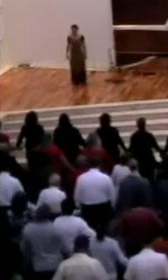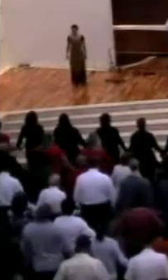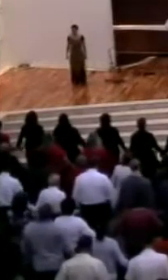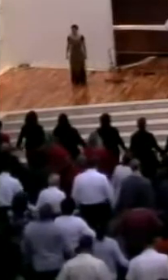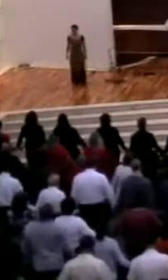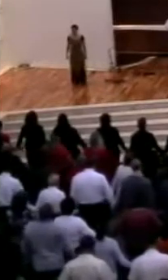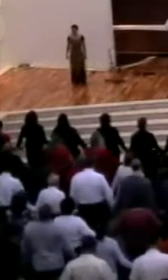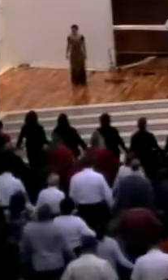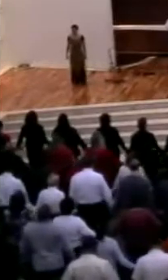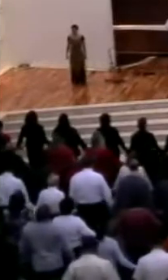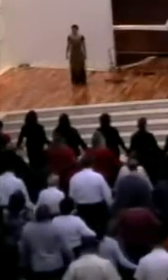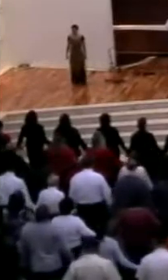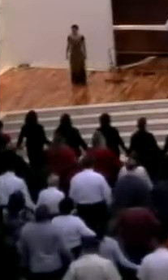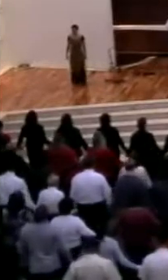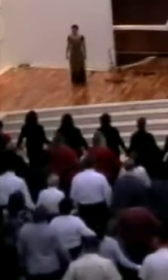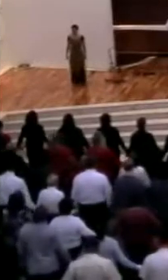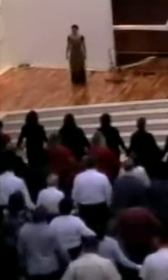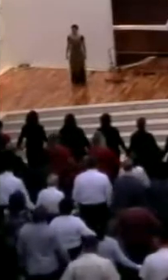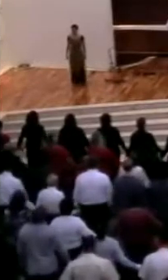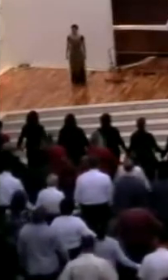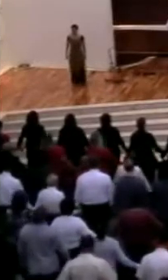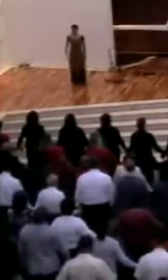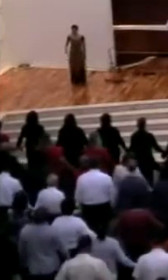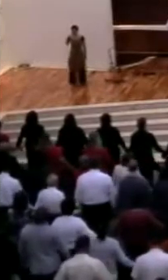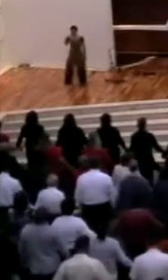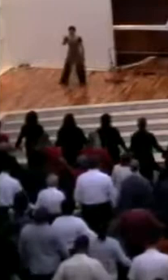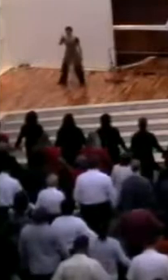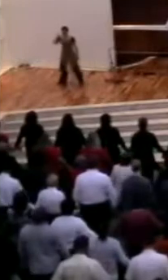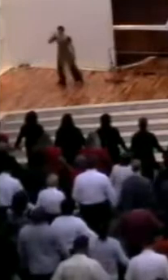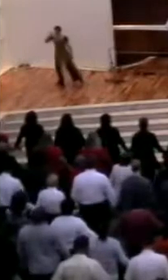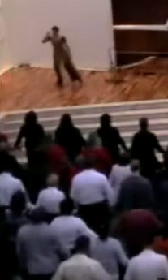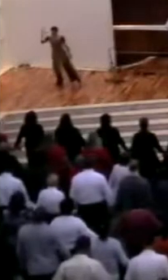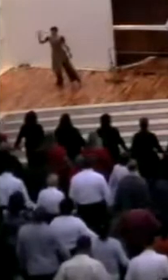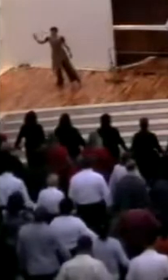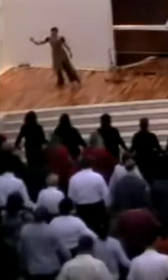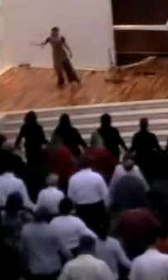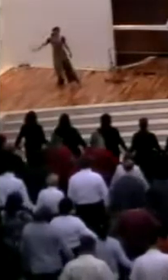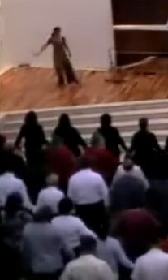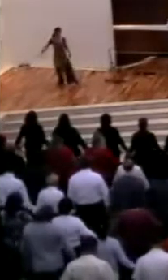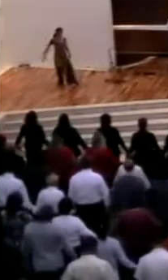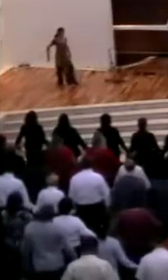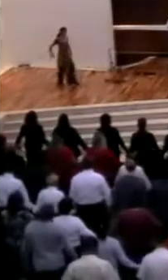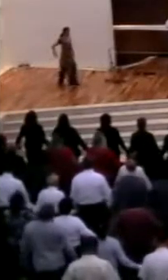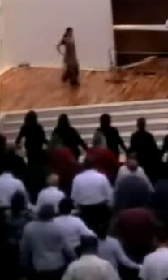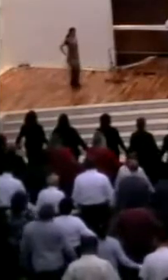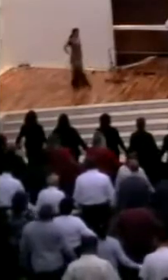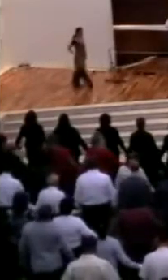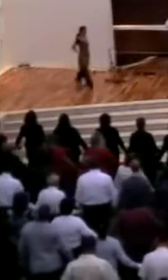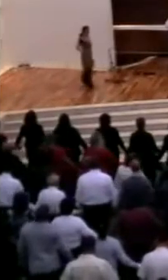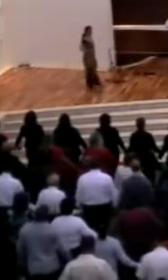Continue com as suas mãos firmes aí. Sua voz me encoraja a